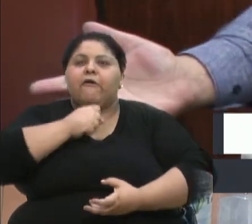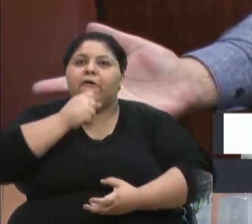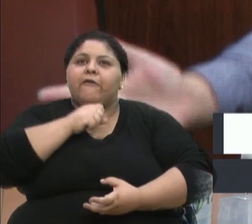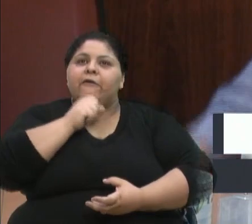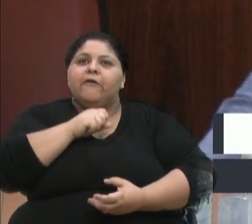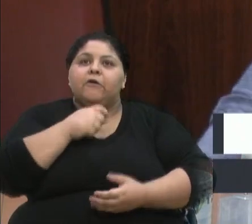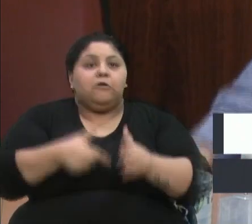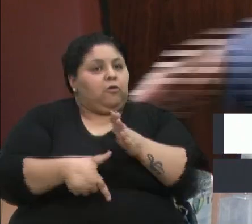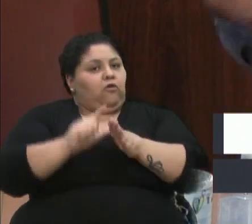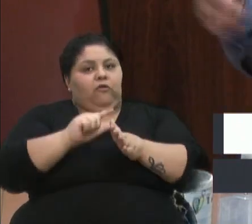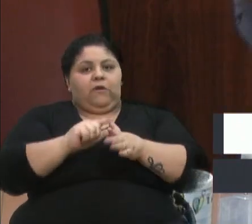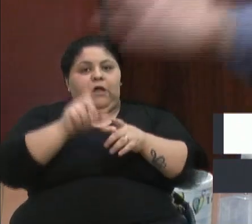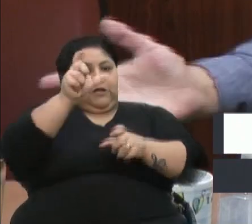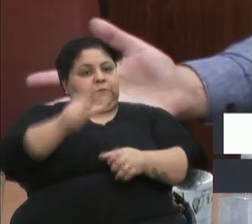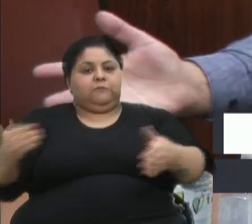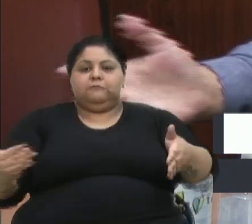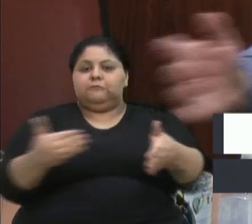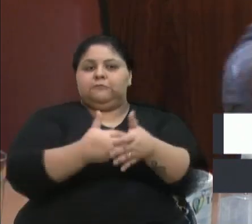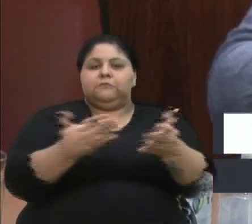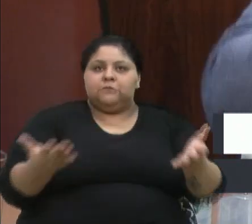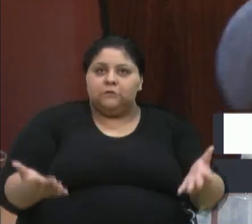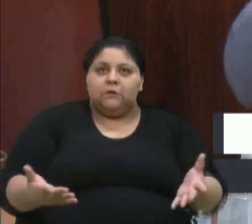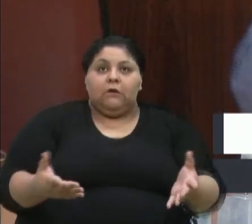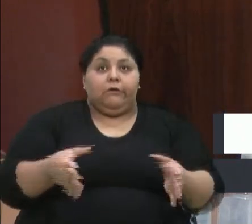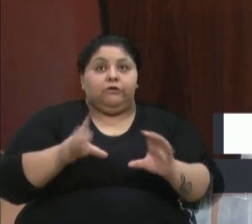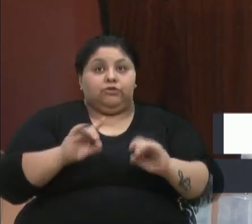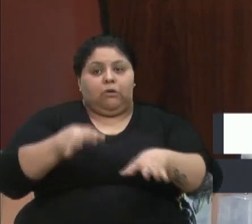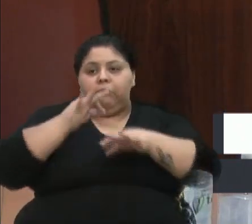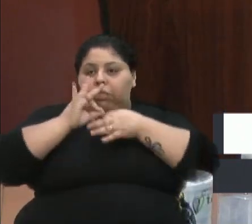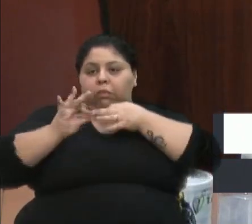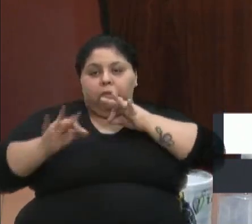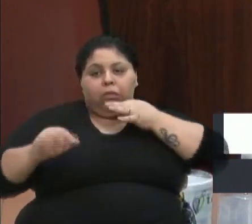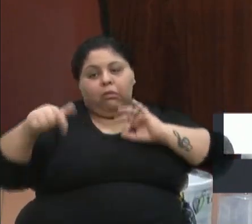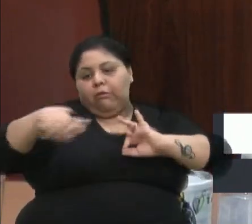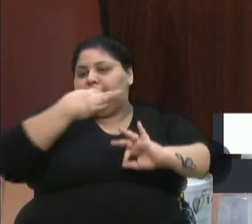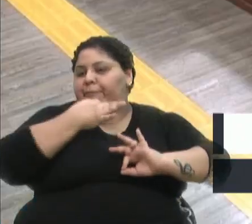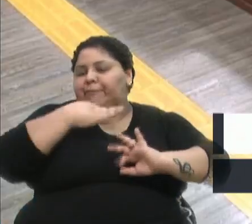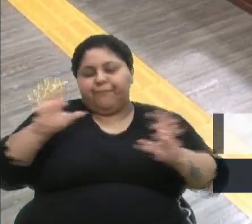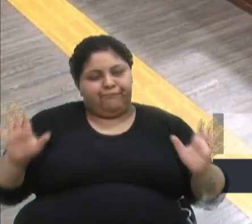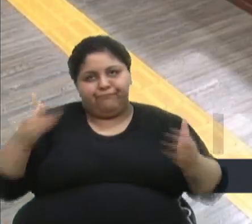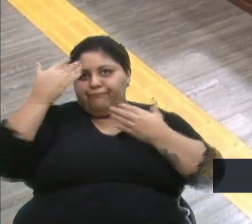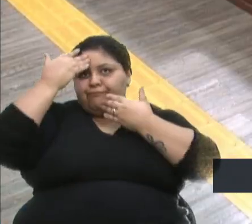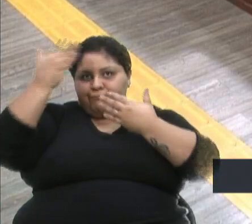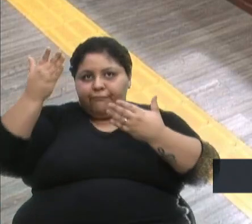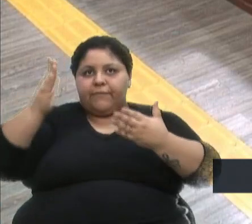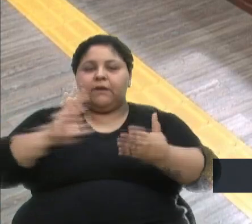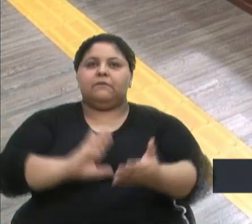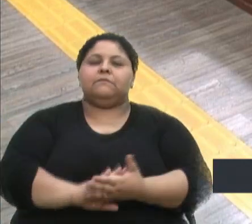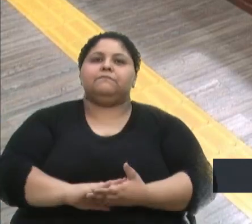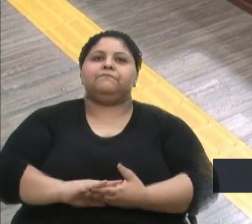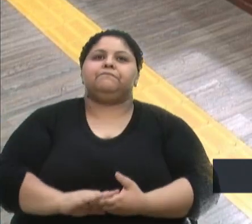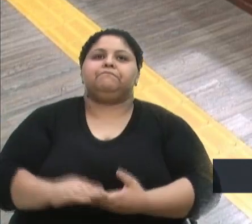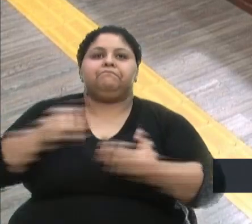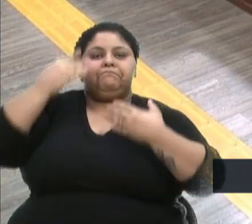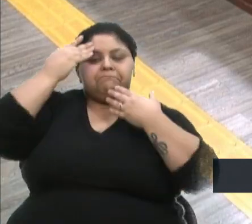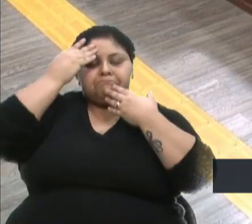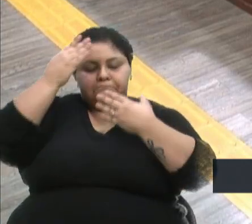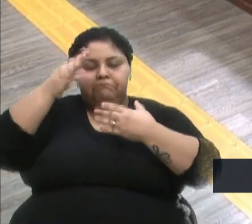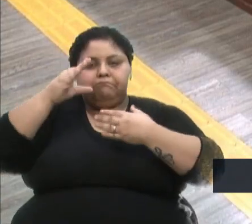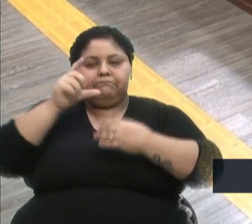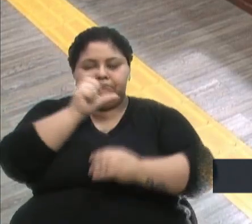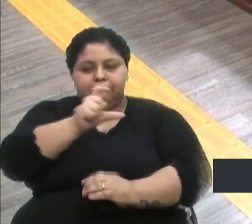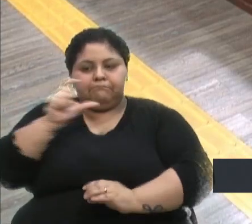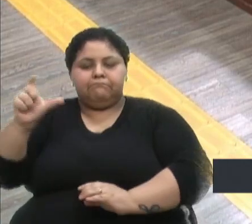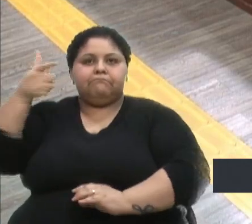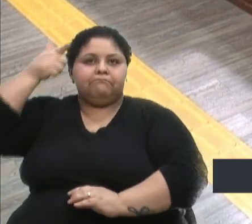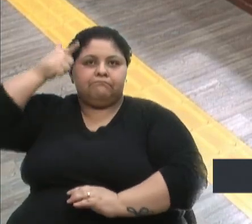as pessoas não vão ir. Aí vai ser Parole Caxias mesmo. Obrigado, vereador. Agradeço suas ponderações, vereador Lucas,